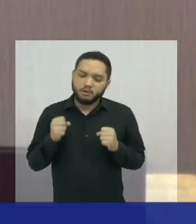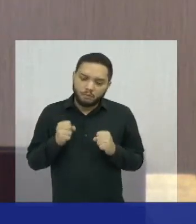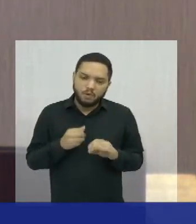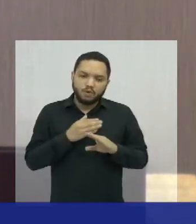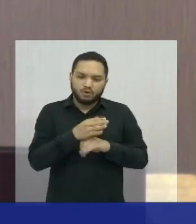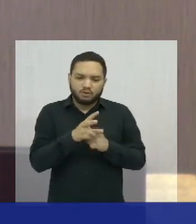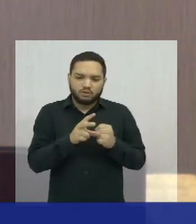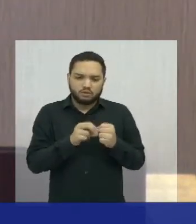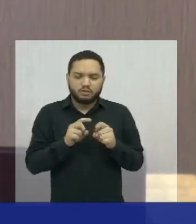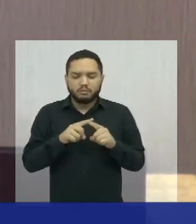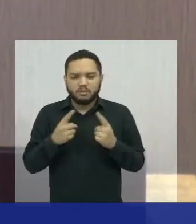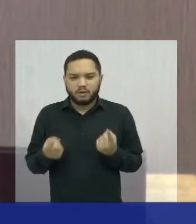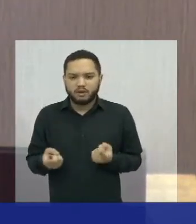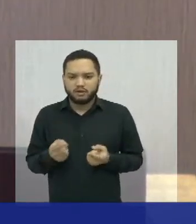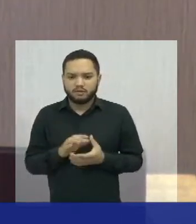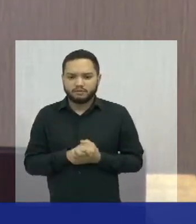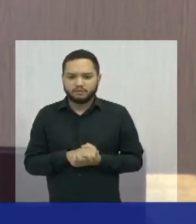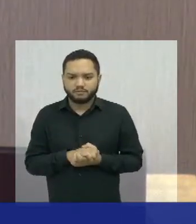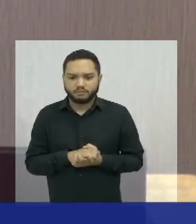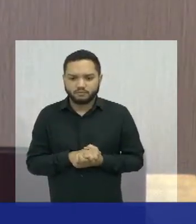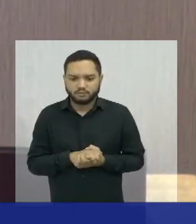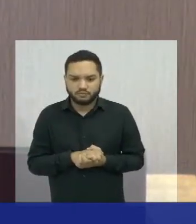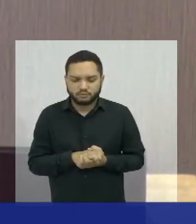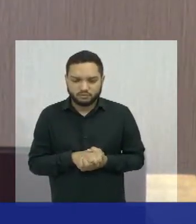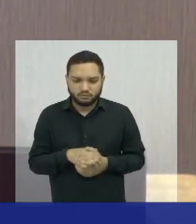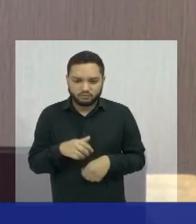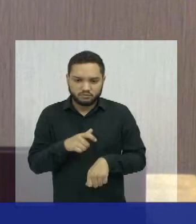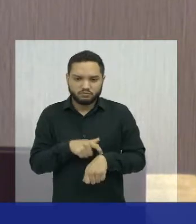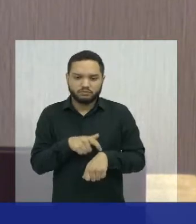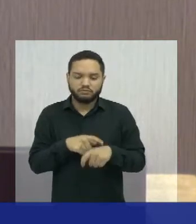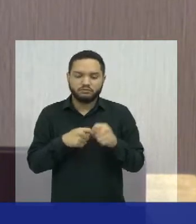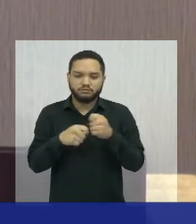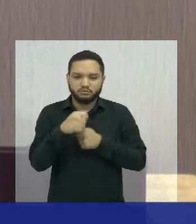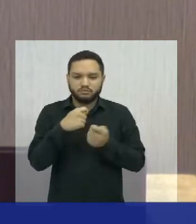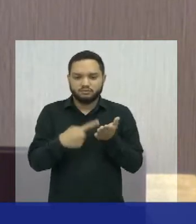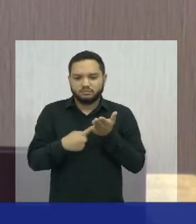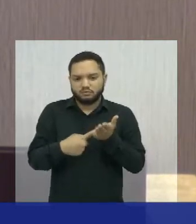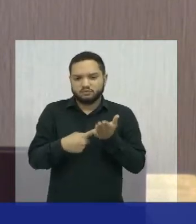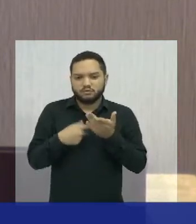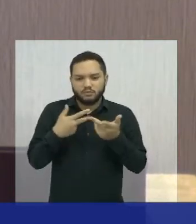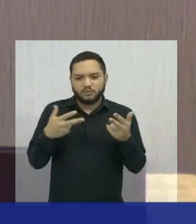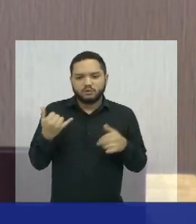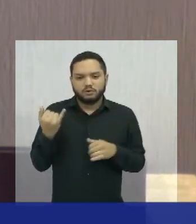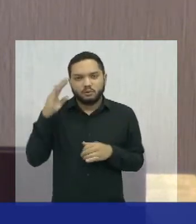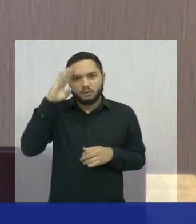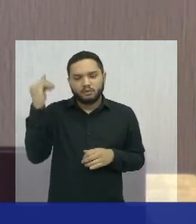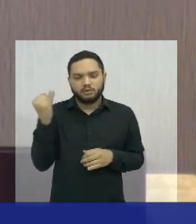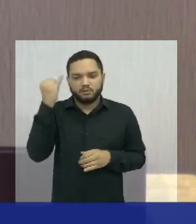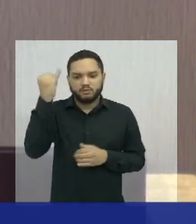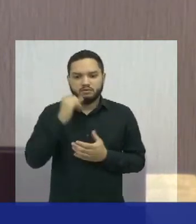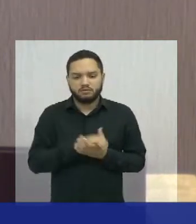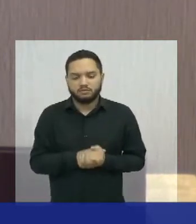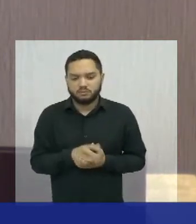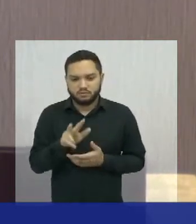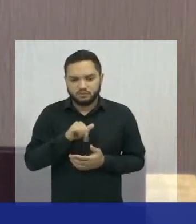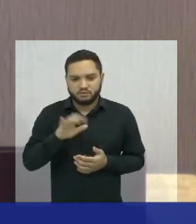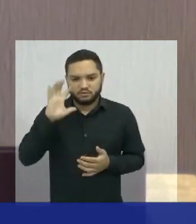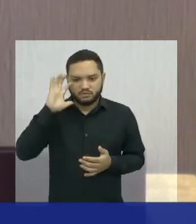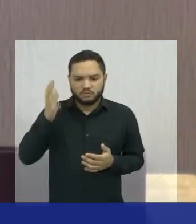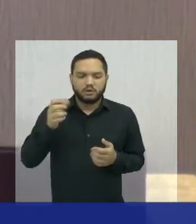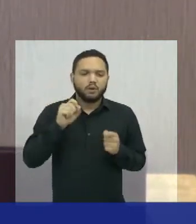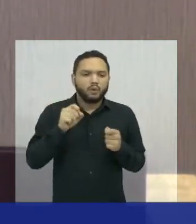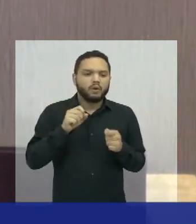mas nós não podemos estar numa hora de negociata em coisas que são tão importantes, que definirá